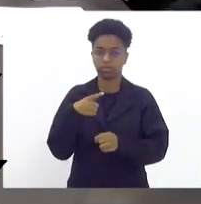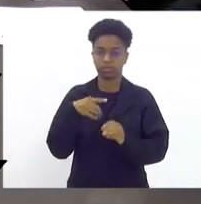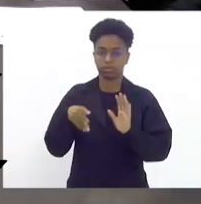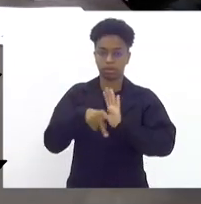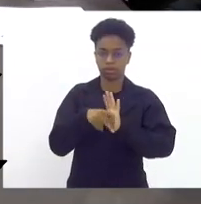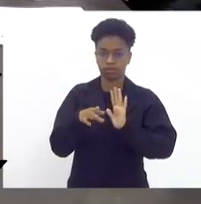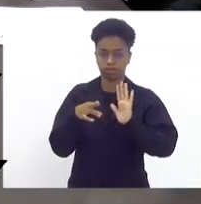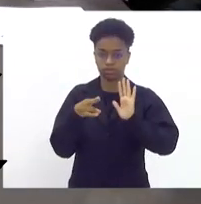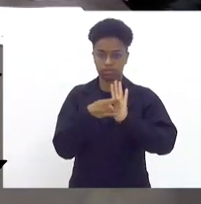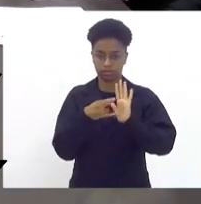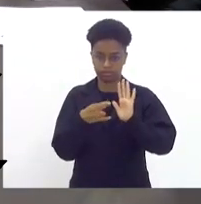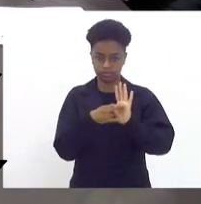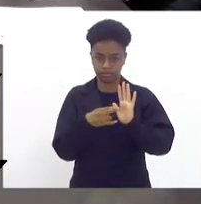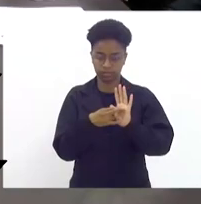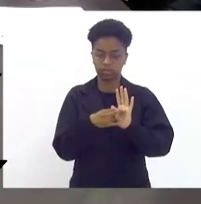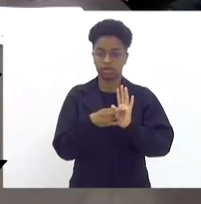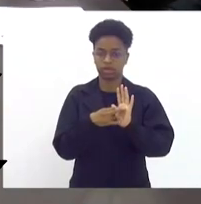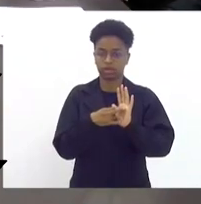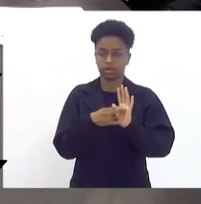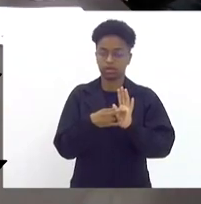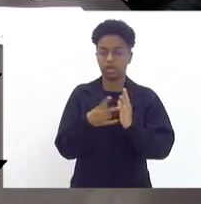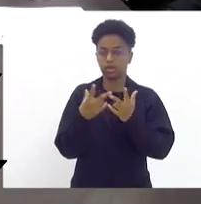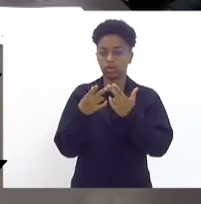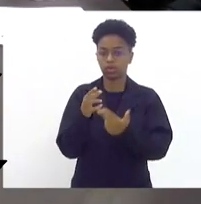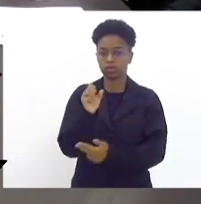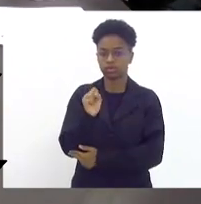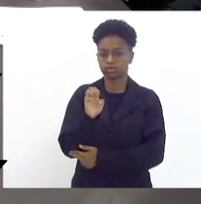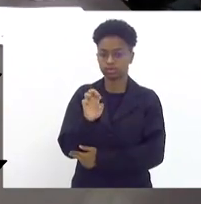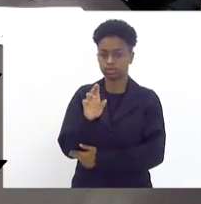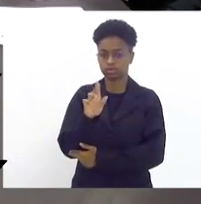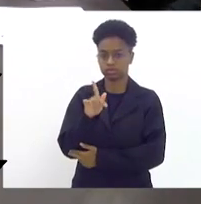interno, como bem aduziu aqui o deputado doutor Serginho,